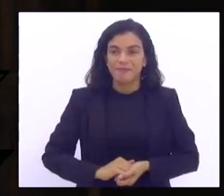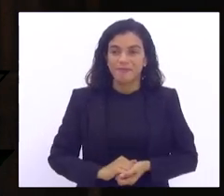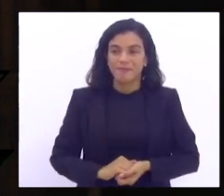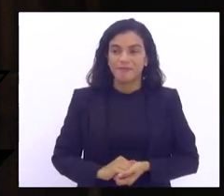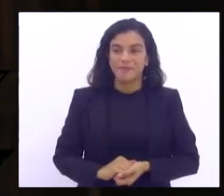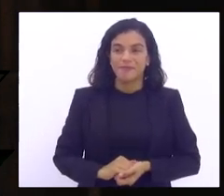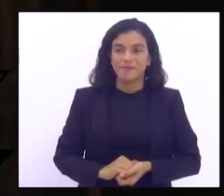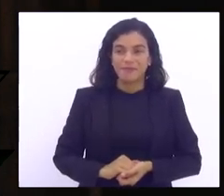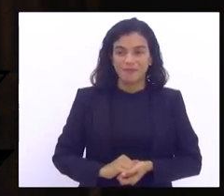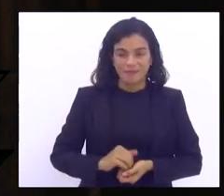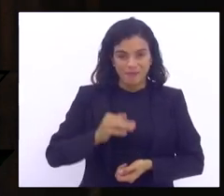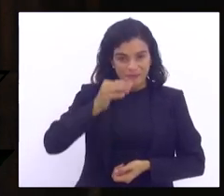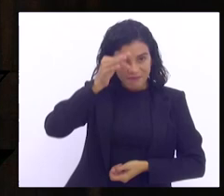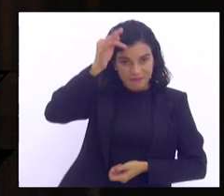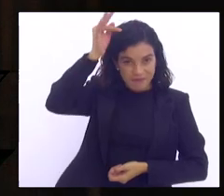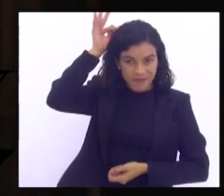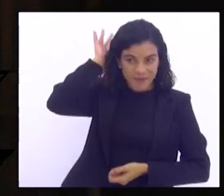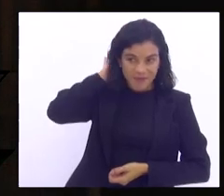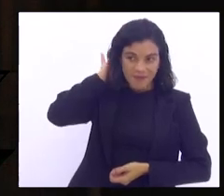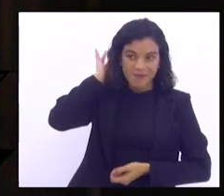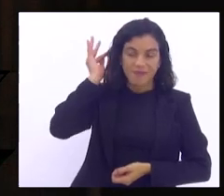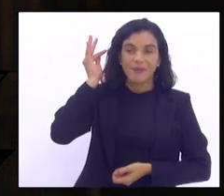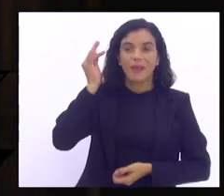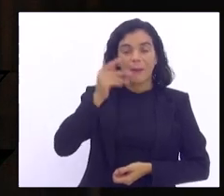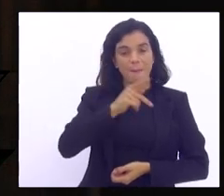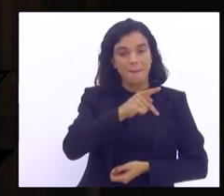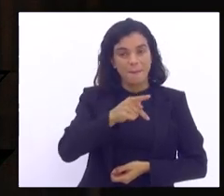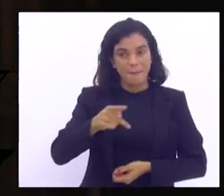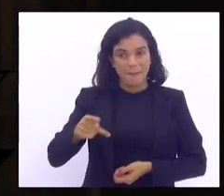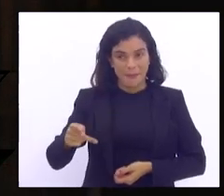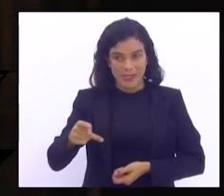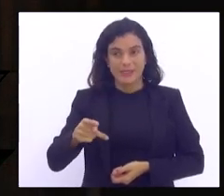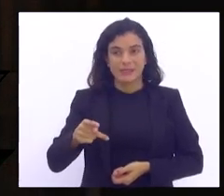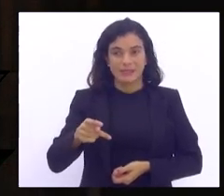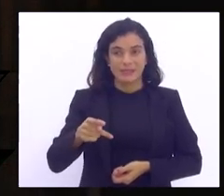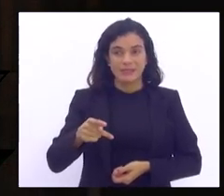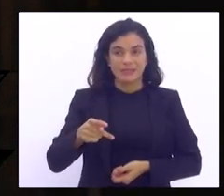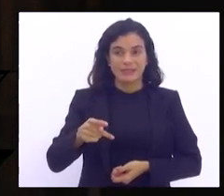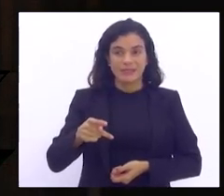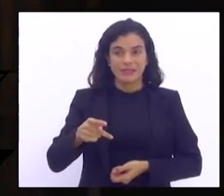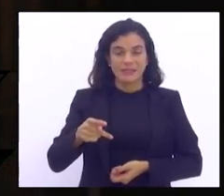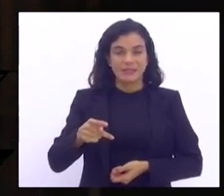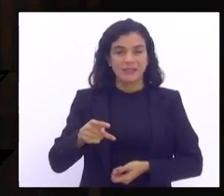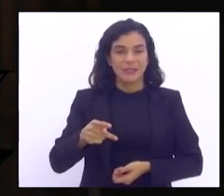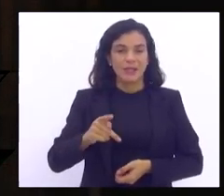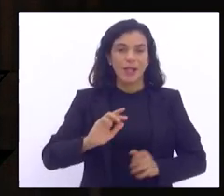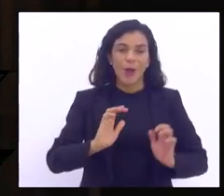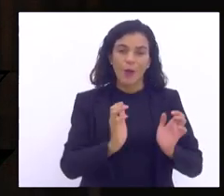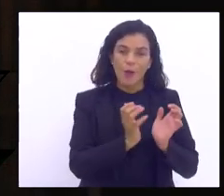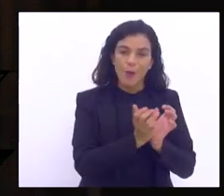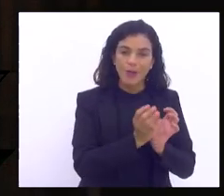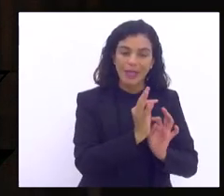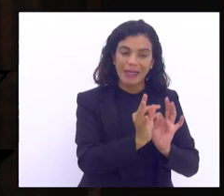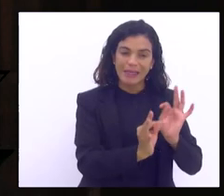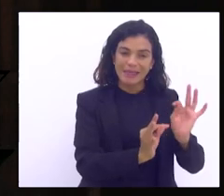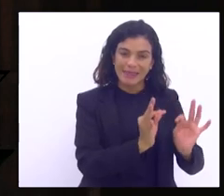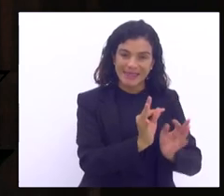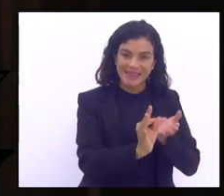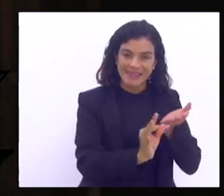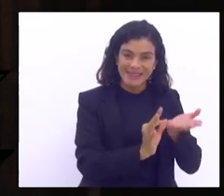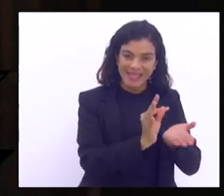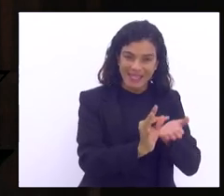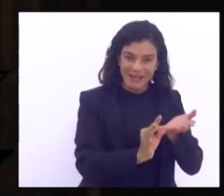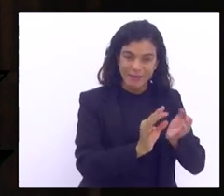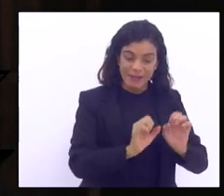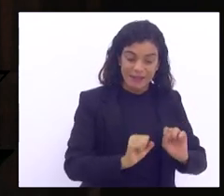O Fred Pacheco é presidente das comunidades terapêuticas, defesa, né, Frente